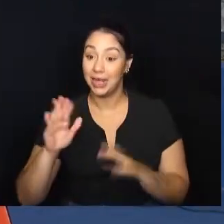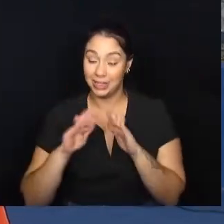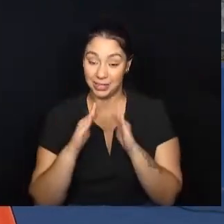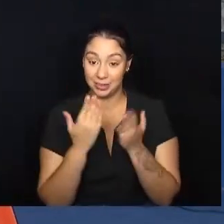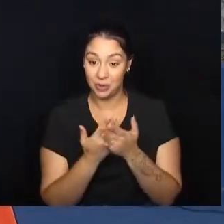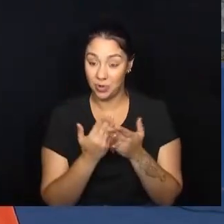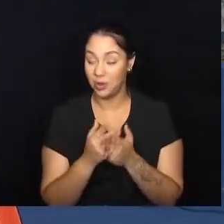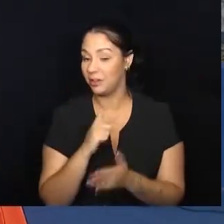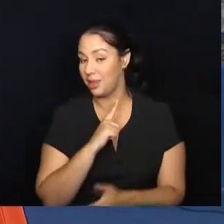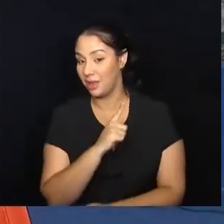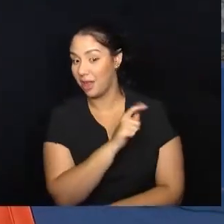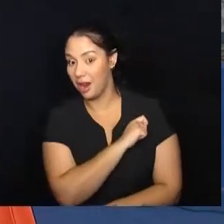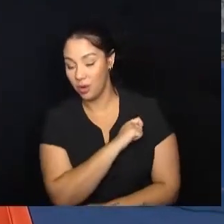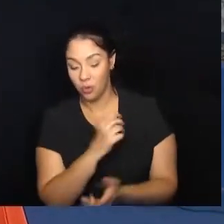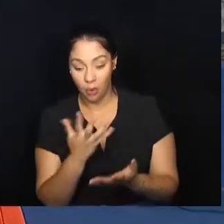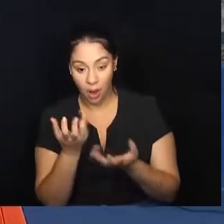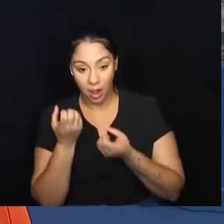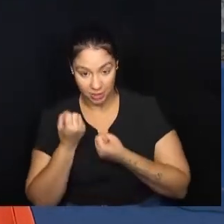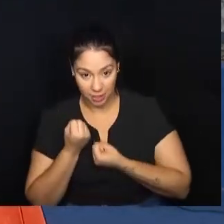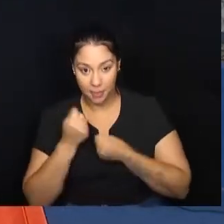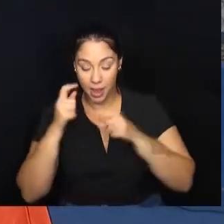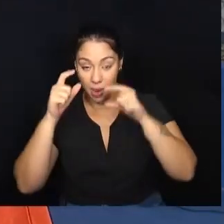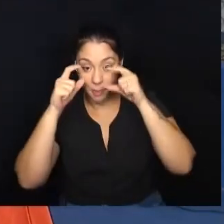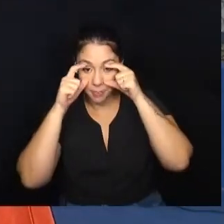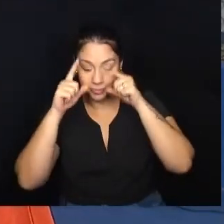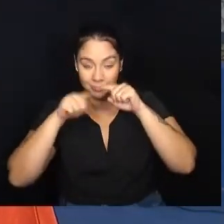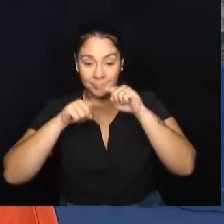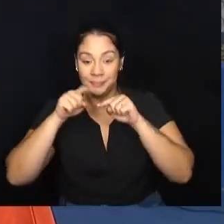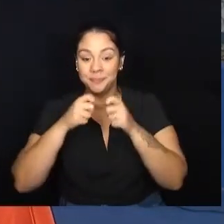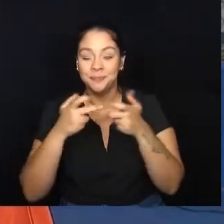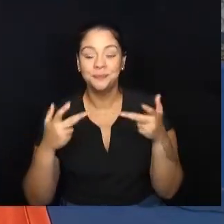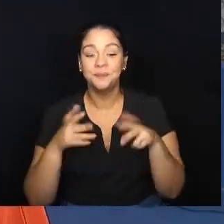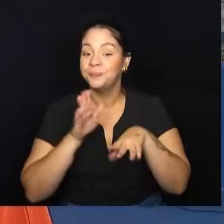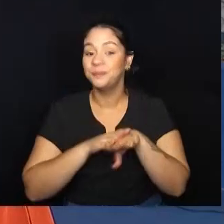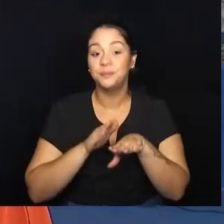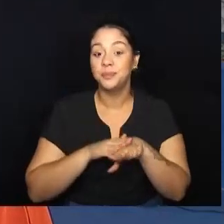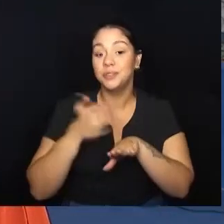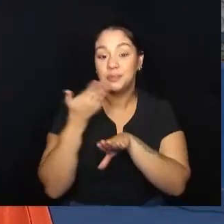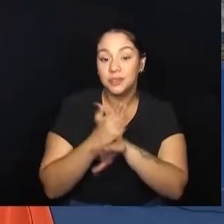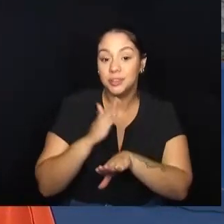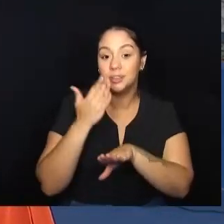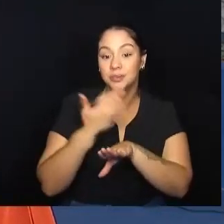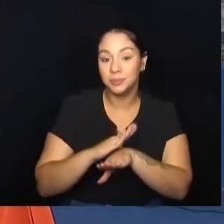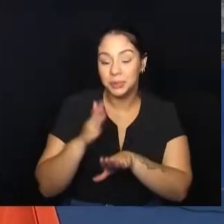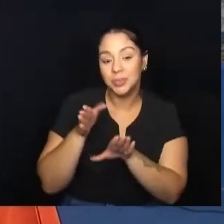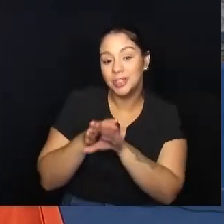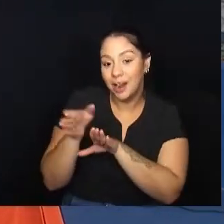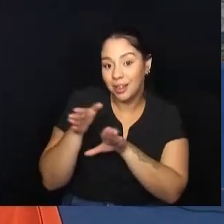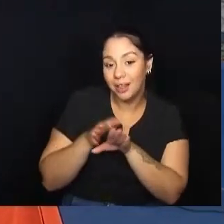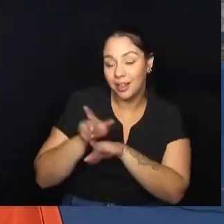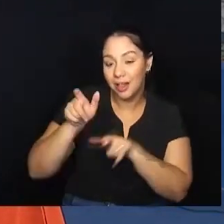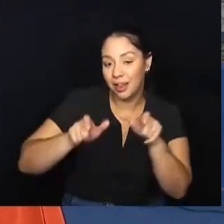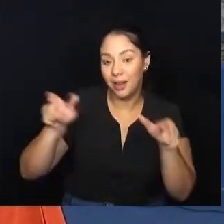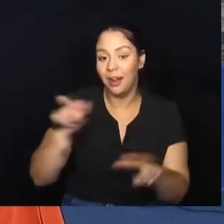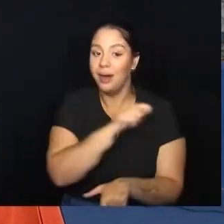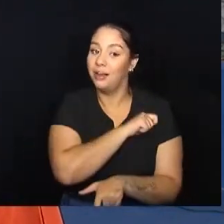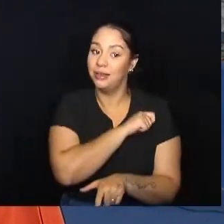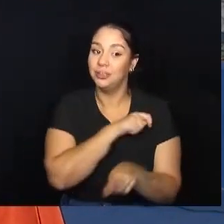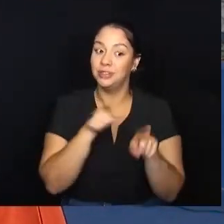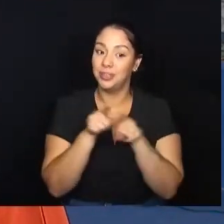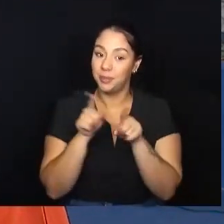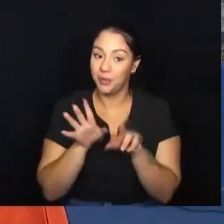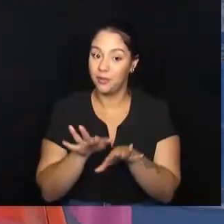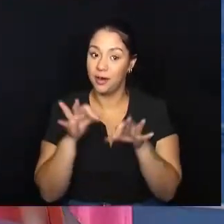escola que tem alunos que está recebendo o equipamento vai fazer um treinamento uma orientação